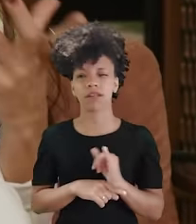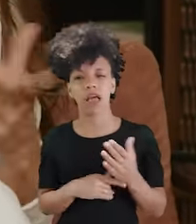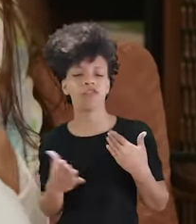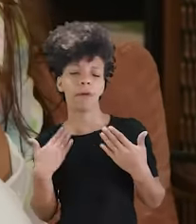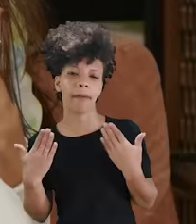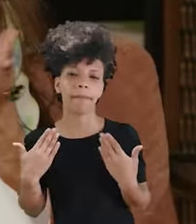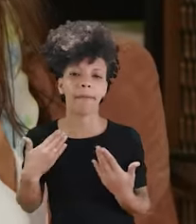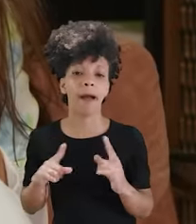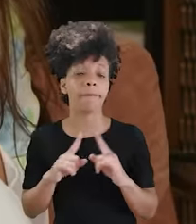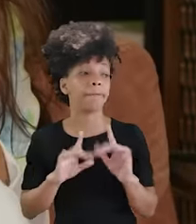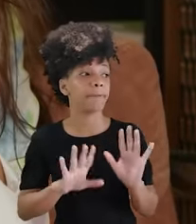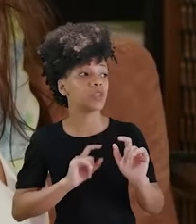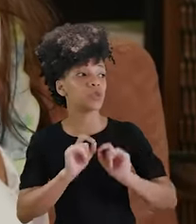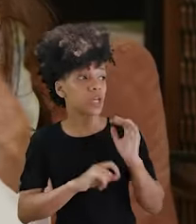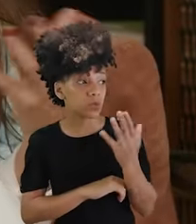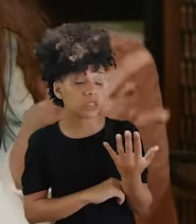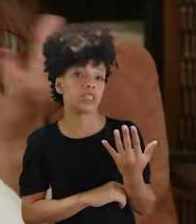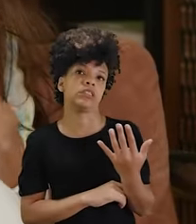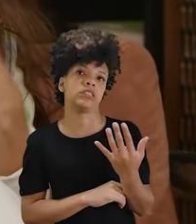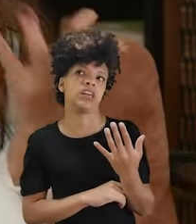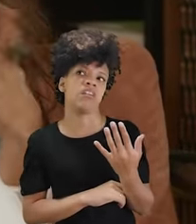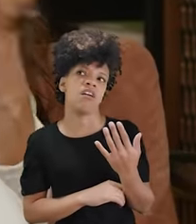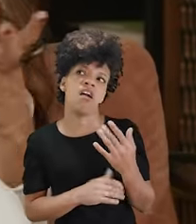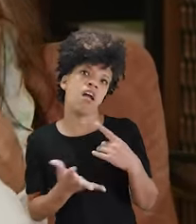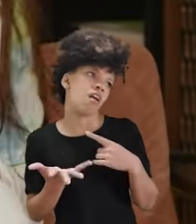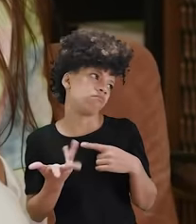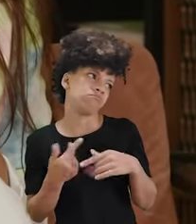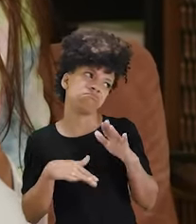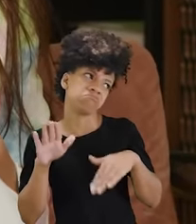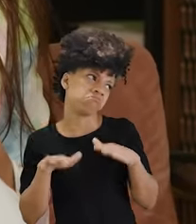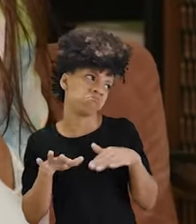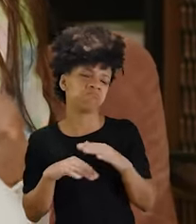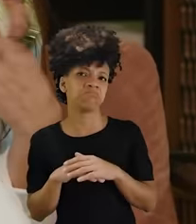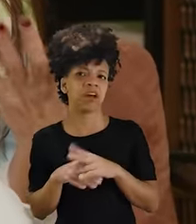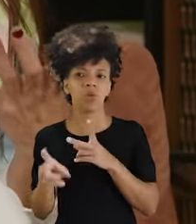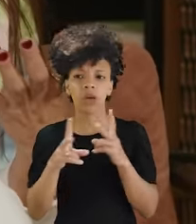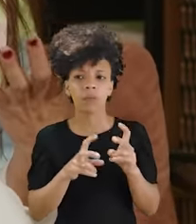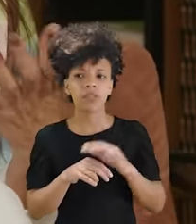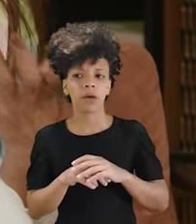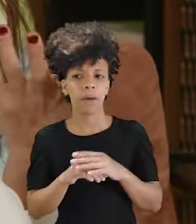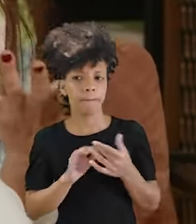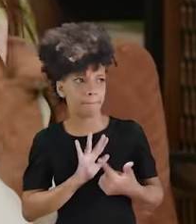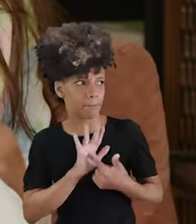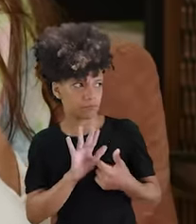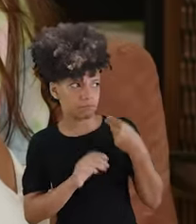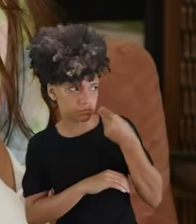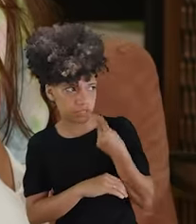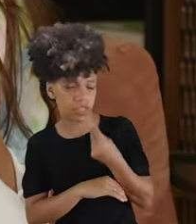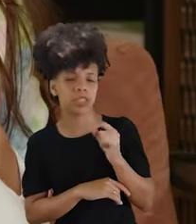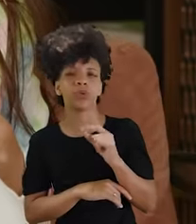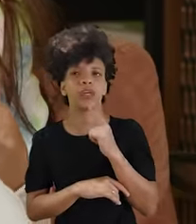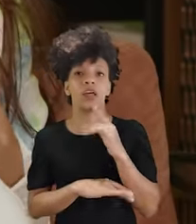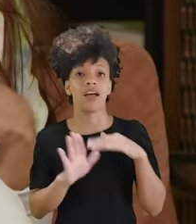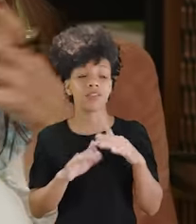malandro o ajeitar ao mas eu acho que é muito relativo isso o que eu vejo assim trazer